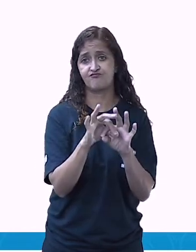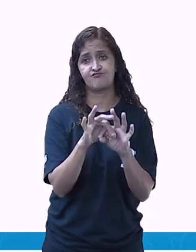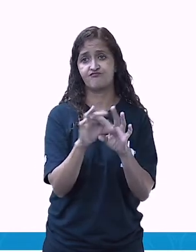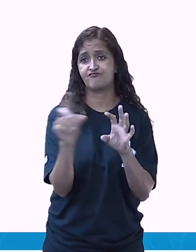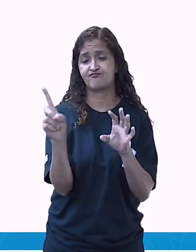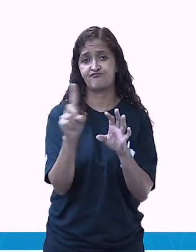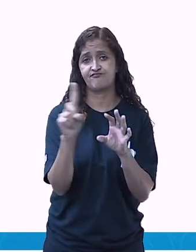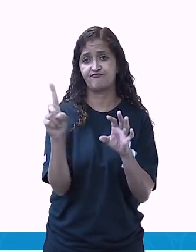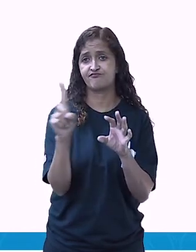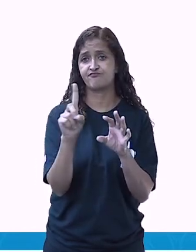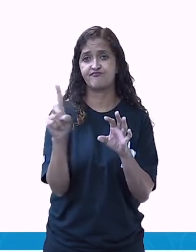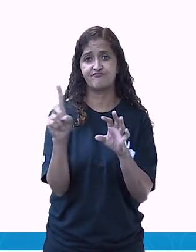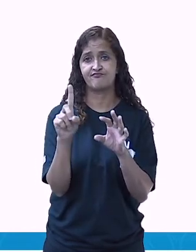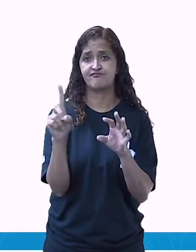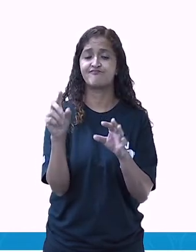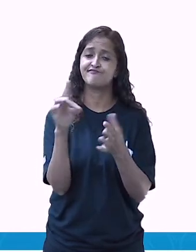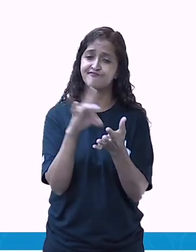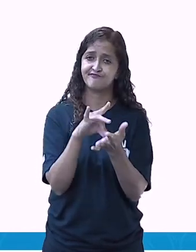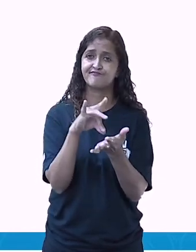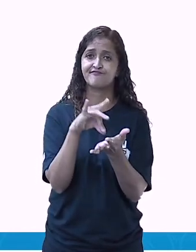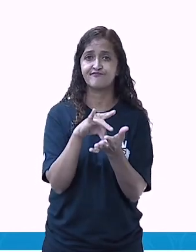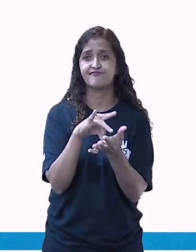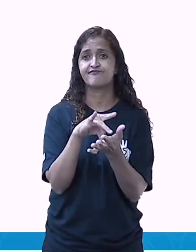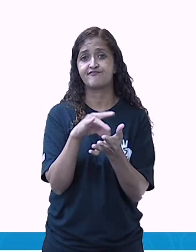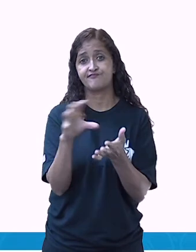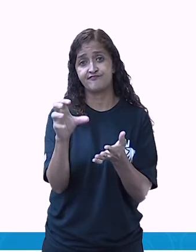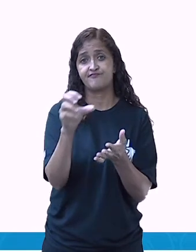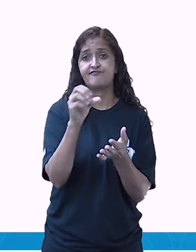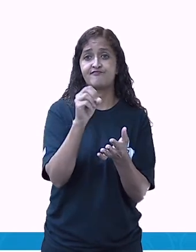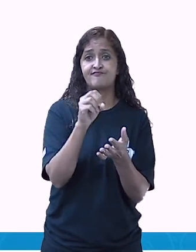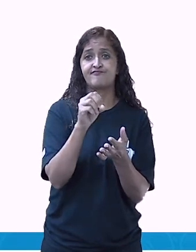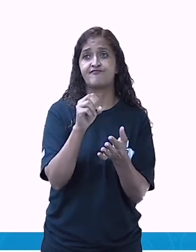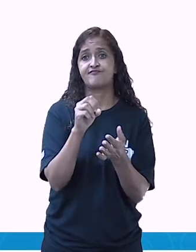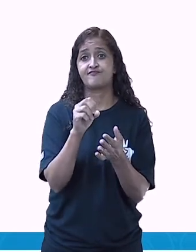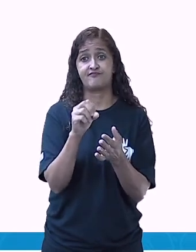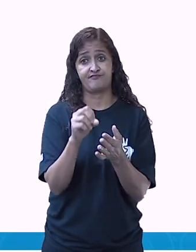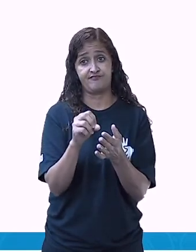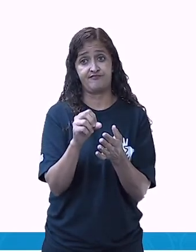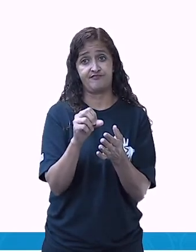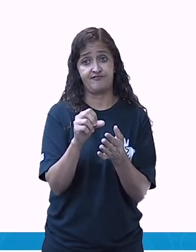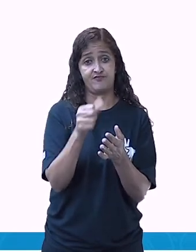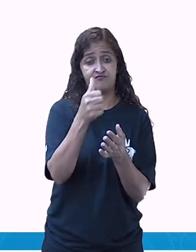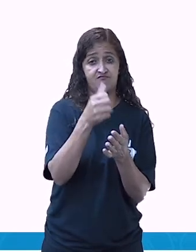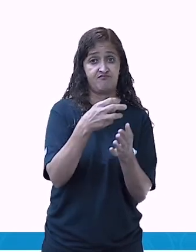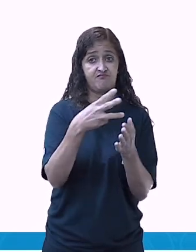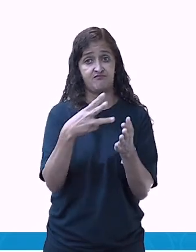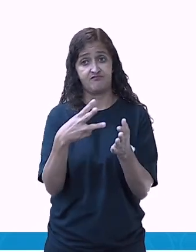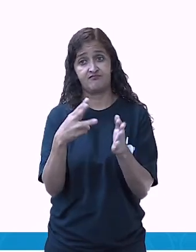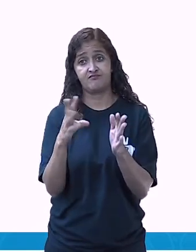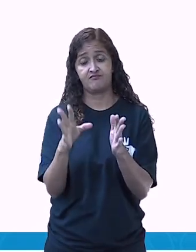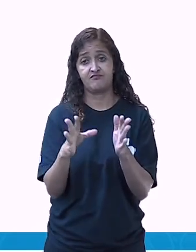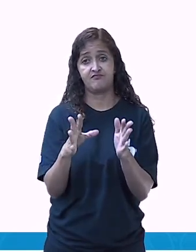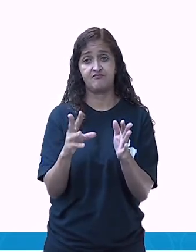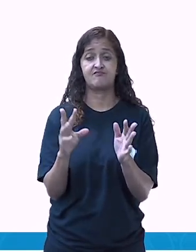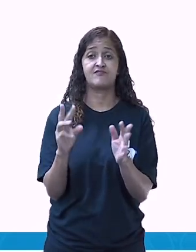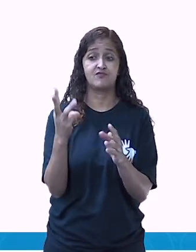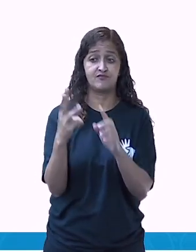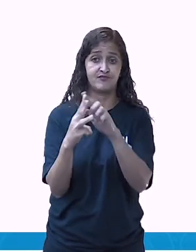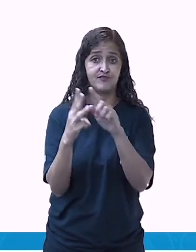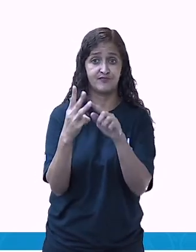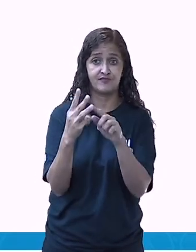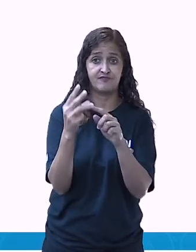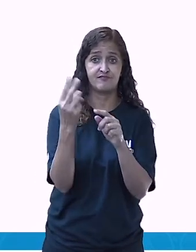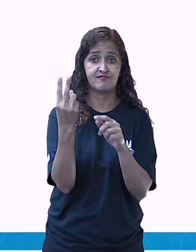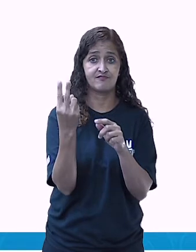não forma par. Né? Quando você vai de 3 em algum lugar, um não fica sobrando? Casalzinho? Pois